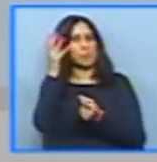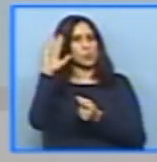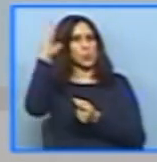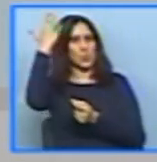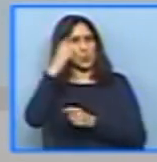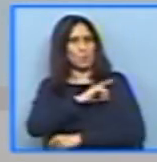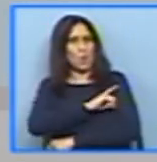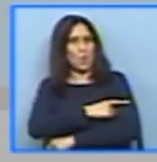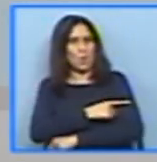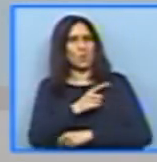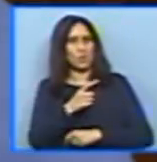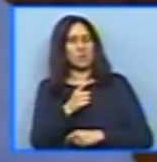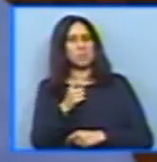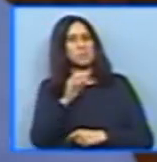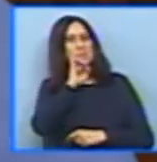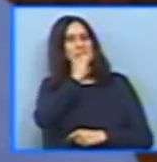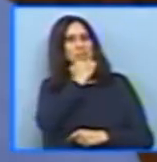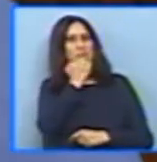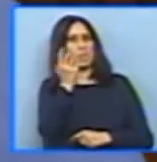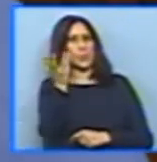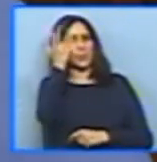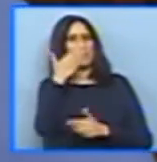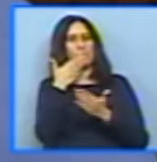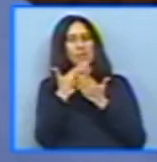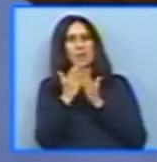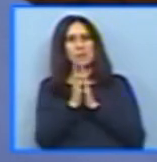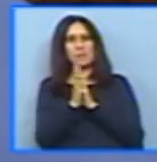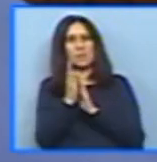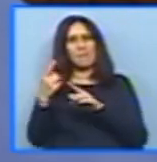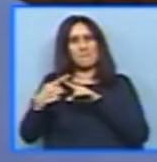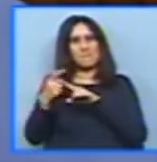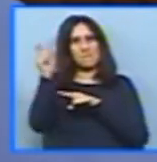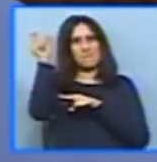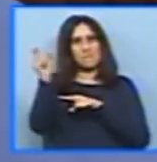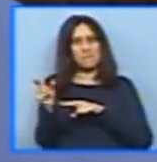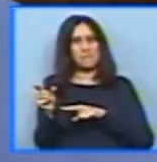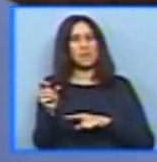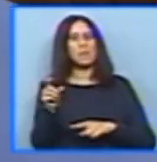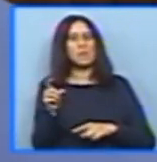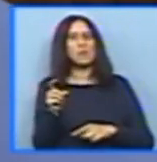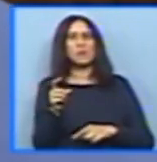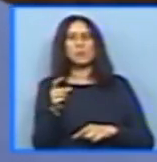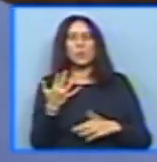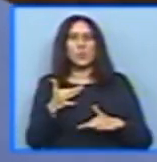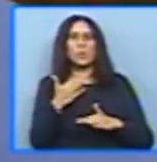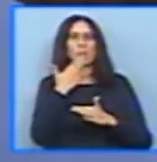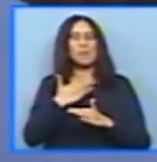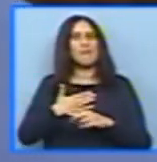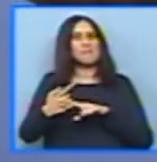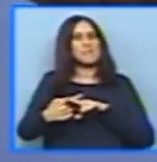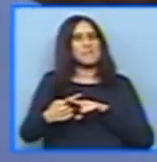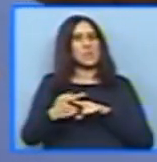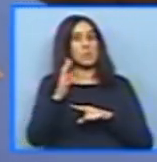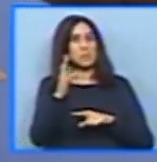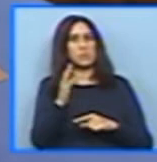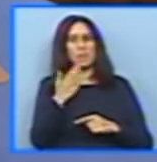omnipotência, naquilo que é o mistério grandioso da divindade, fascinante, tremendo e ao mesmo tempo fascinante, ou seja, que